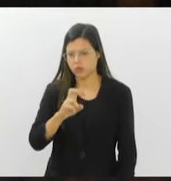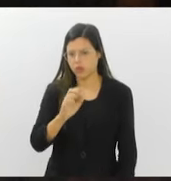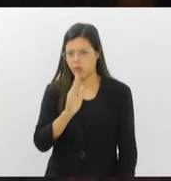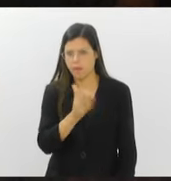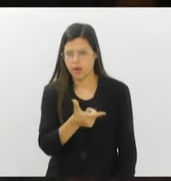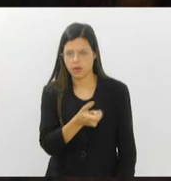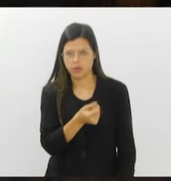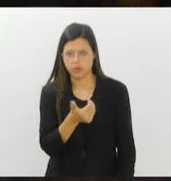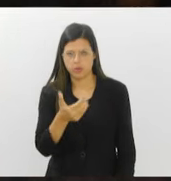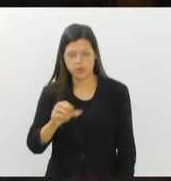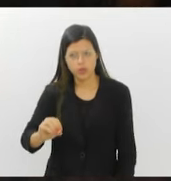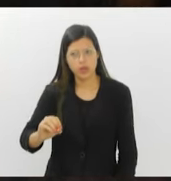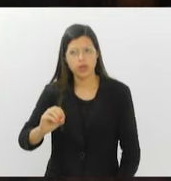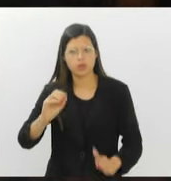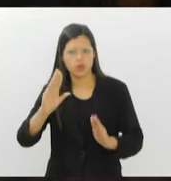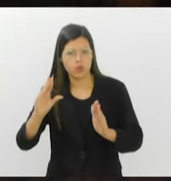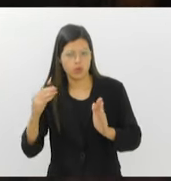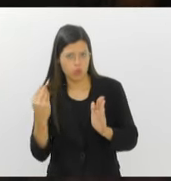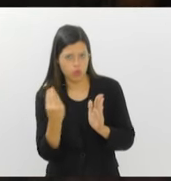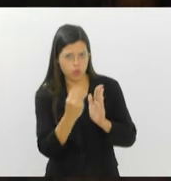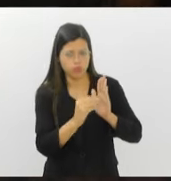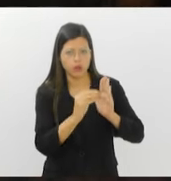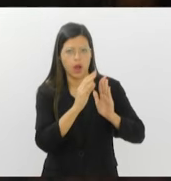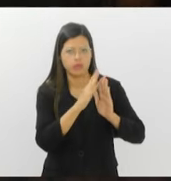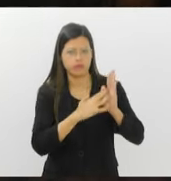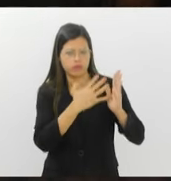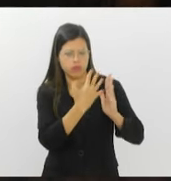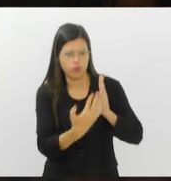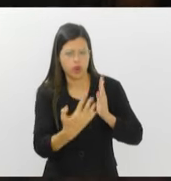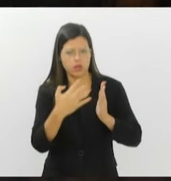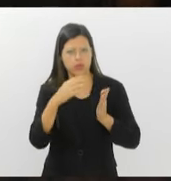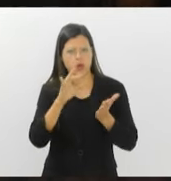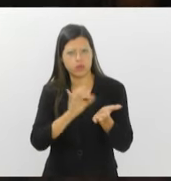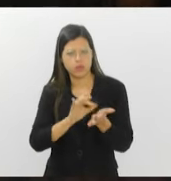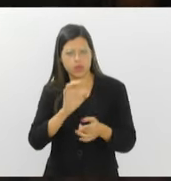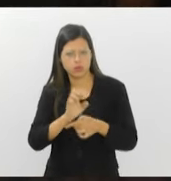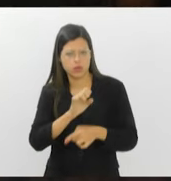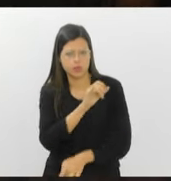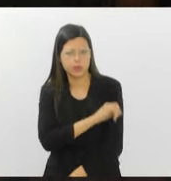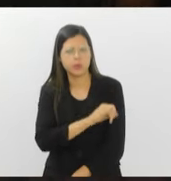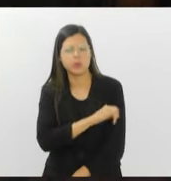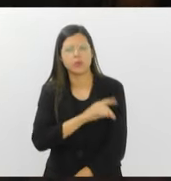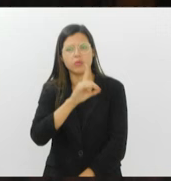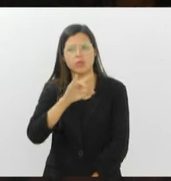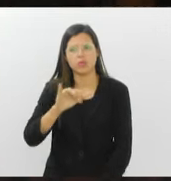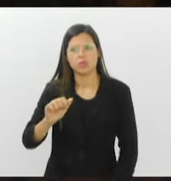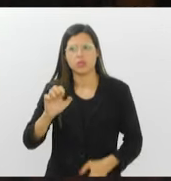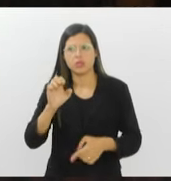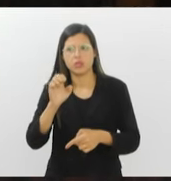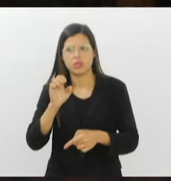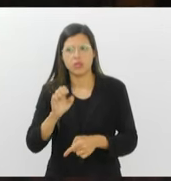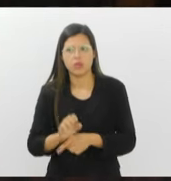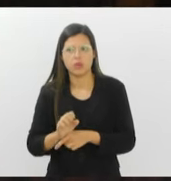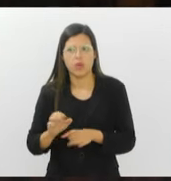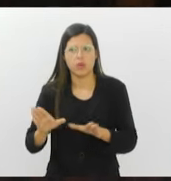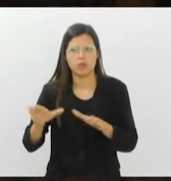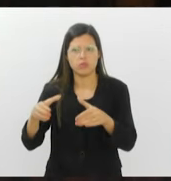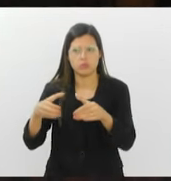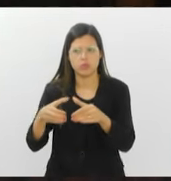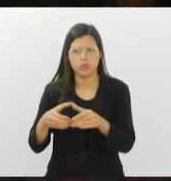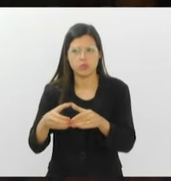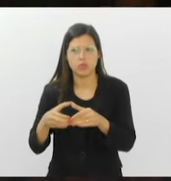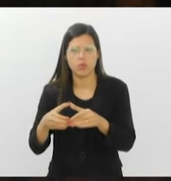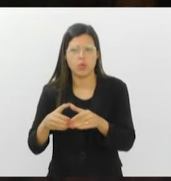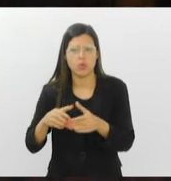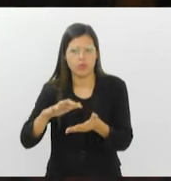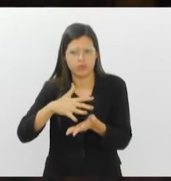5.645/2010 para incluir no calendário oficial do Estado do Rio de Janeiro o dia estadual do Grêmio Recreativo Escola de Samba